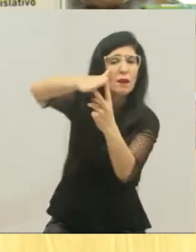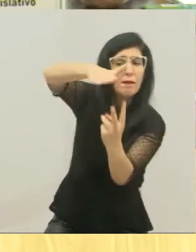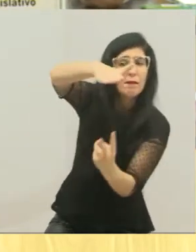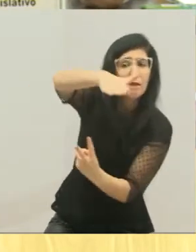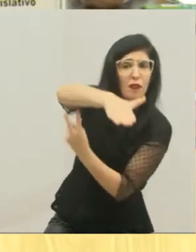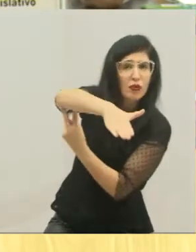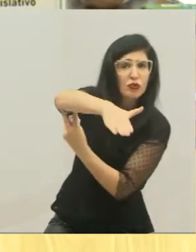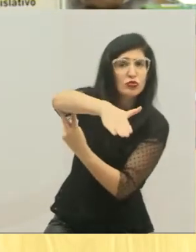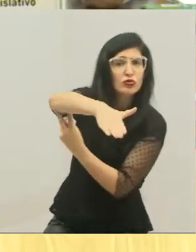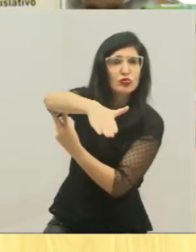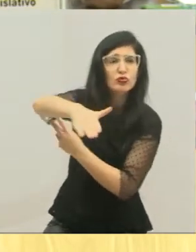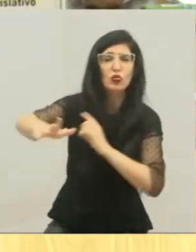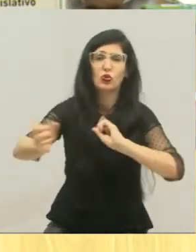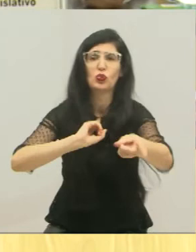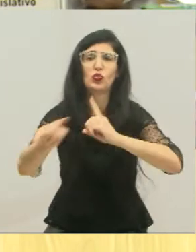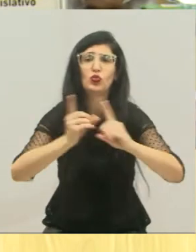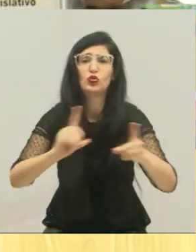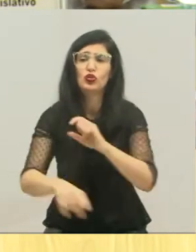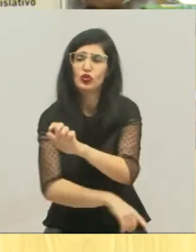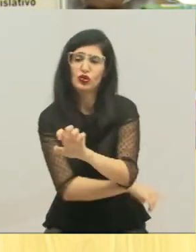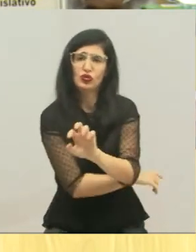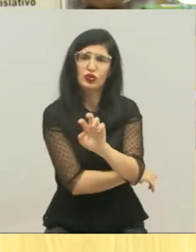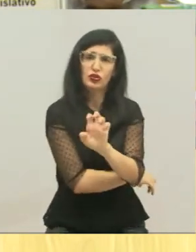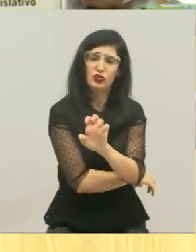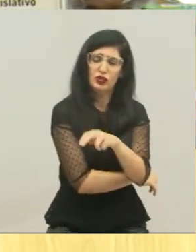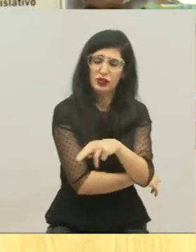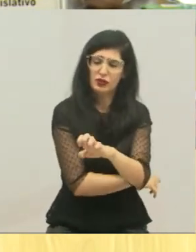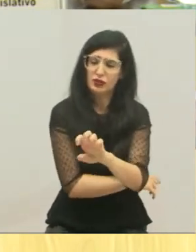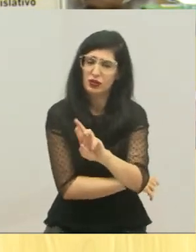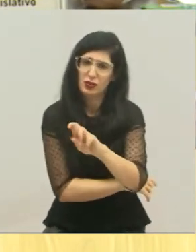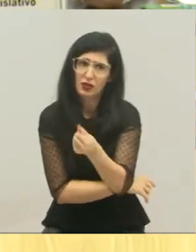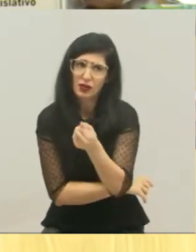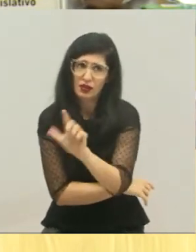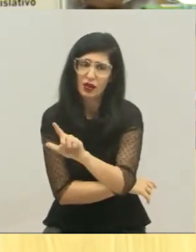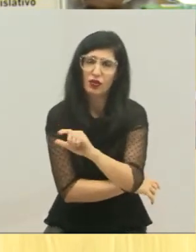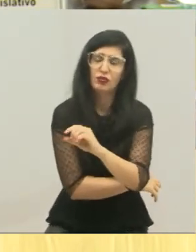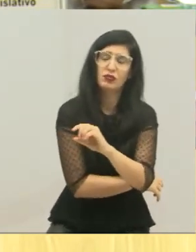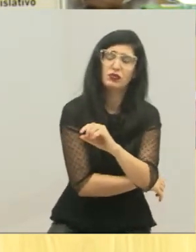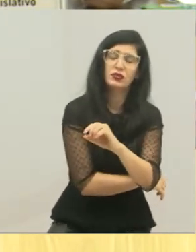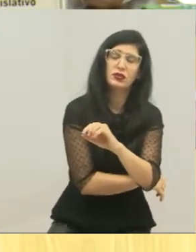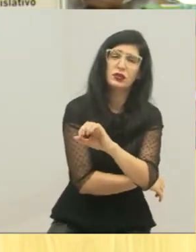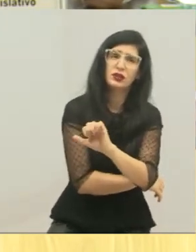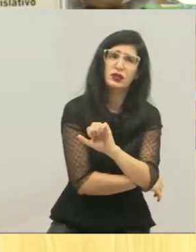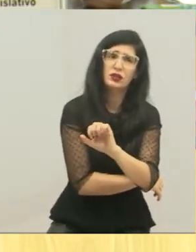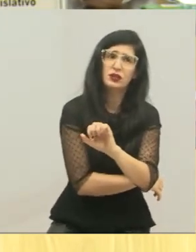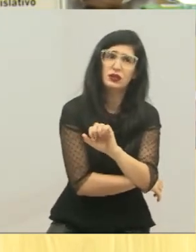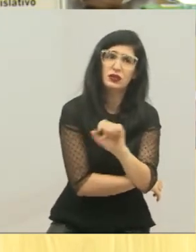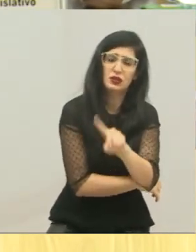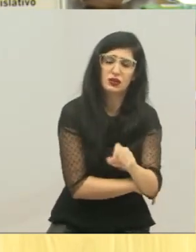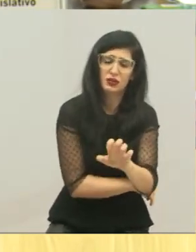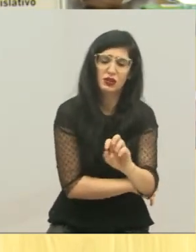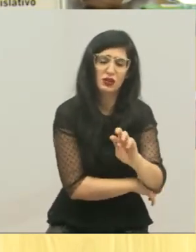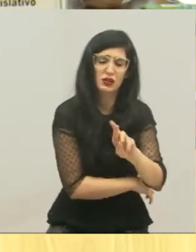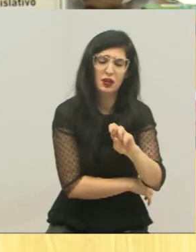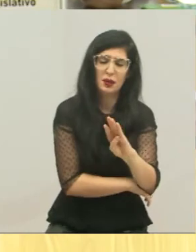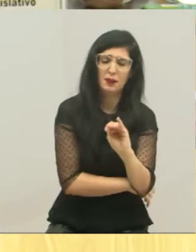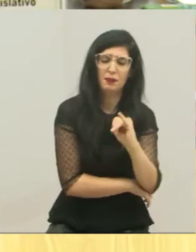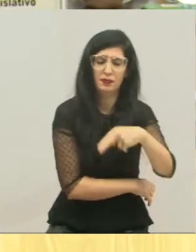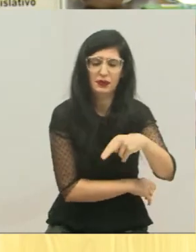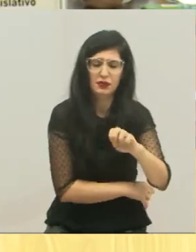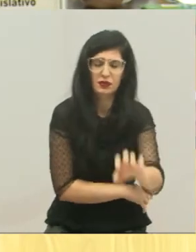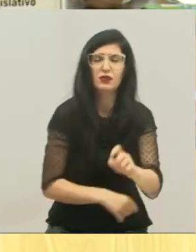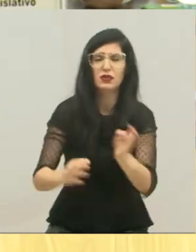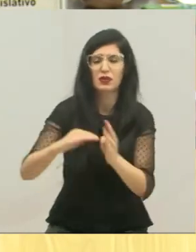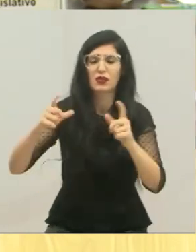da rodovia General de Euriale de Jesus Zerbini, na região do bairro São Silvestre,